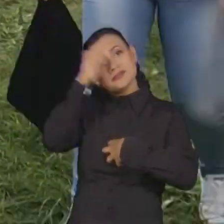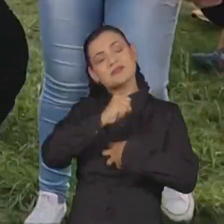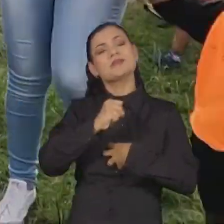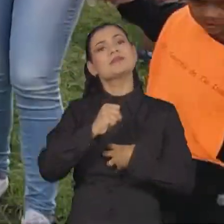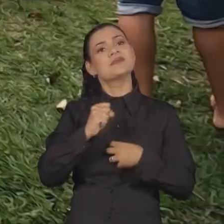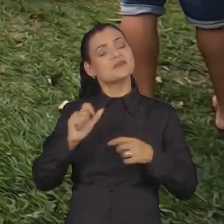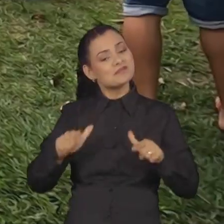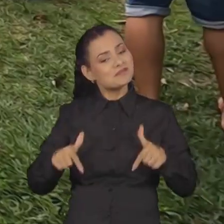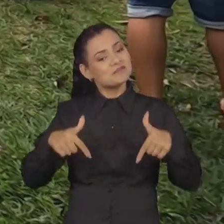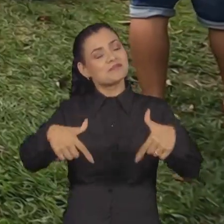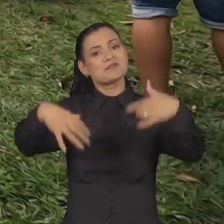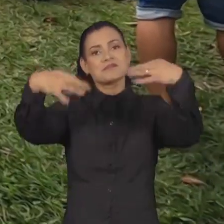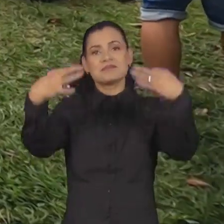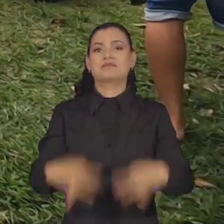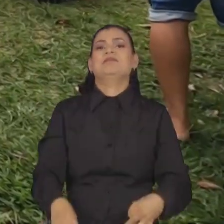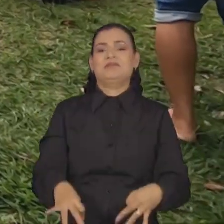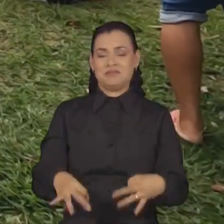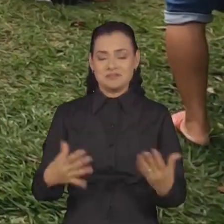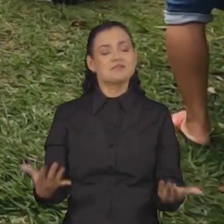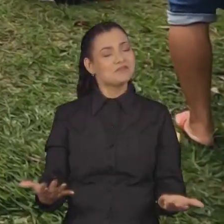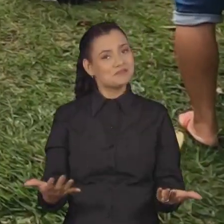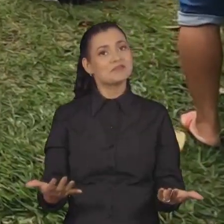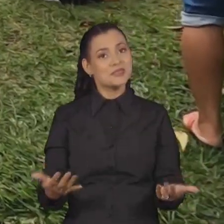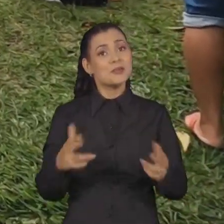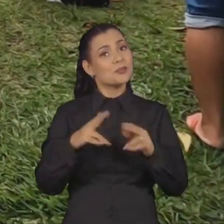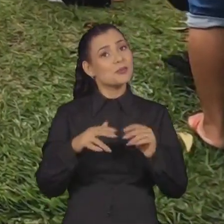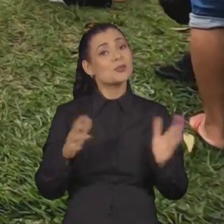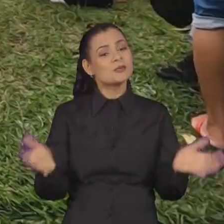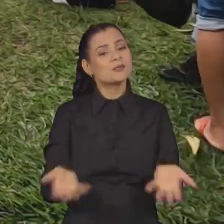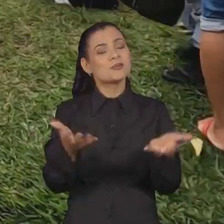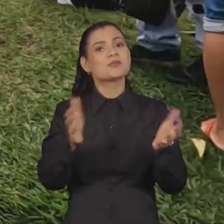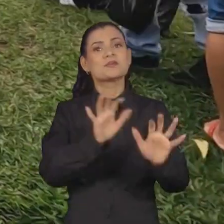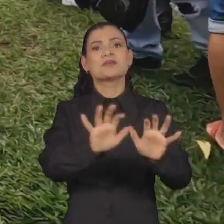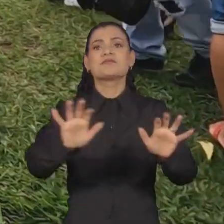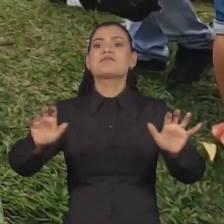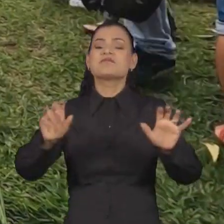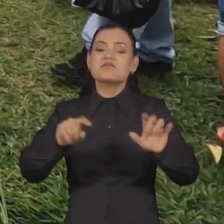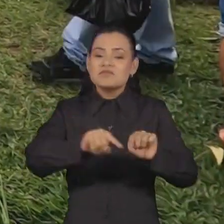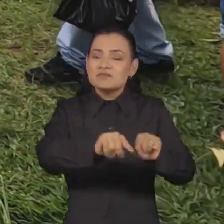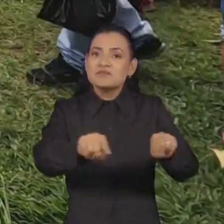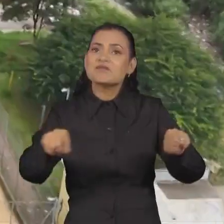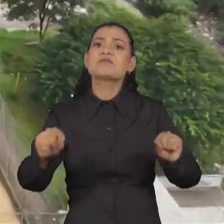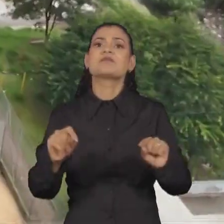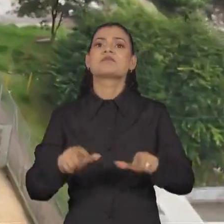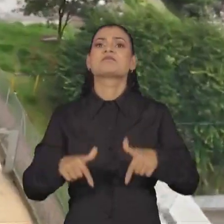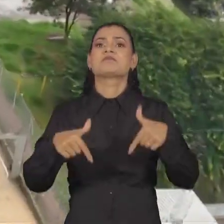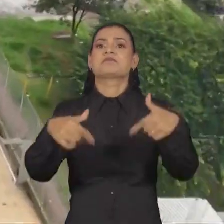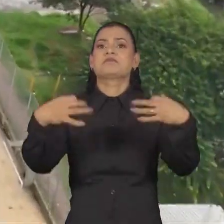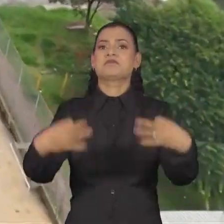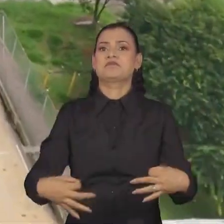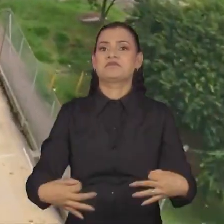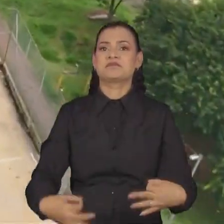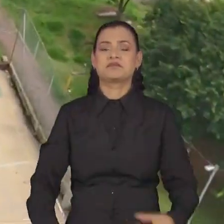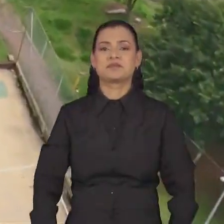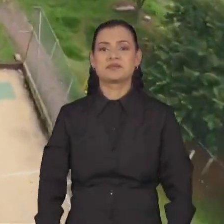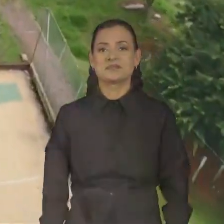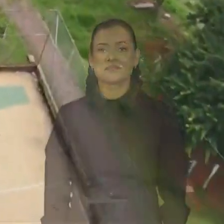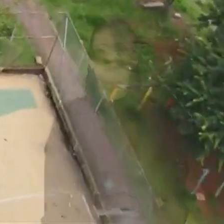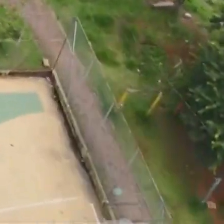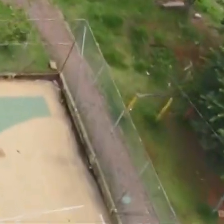fazendo a diferença e tem tornado isso palpável.